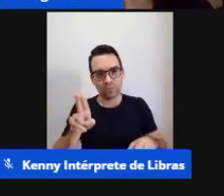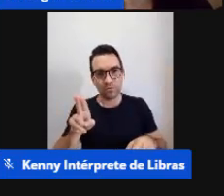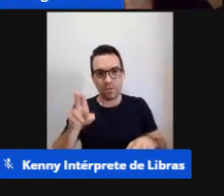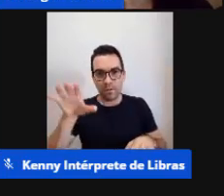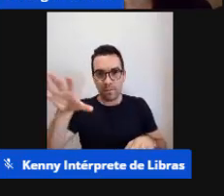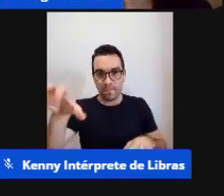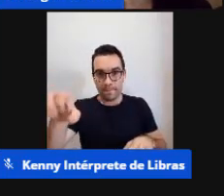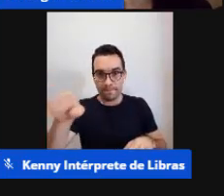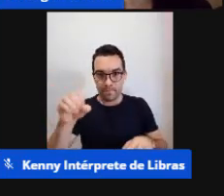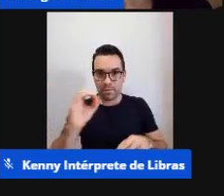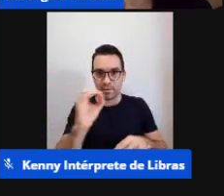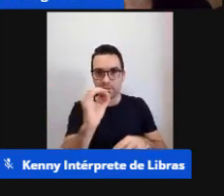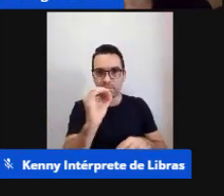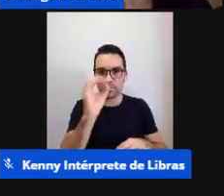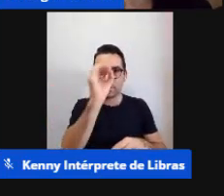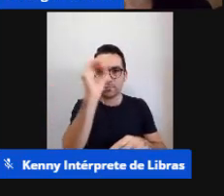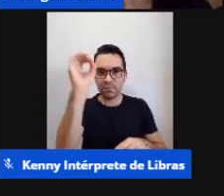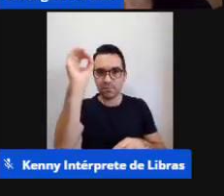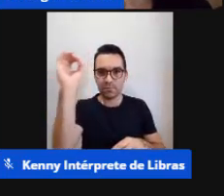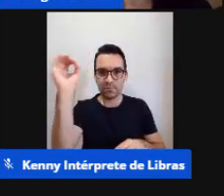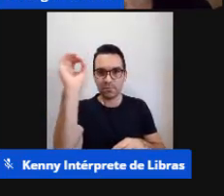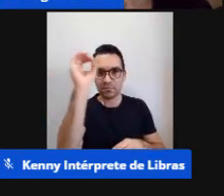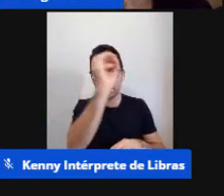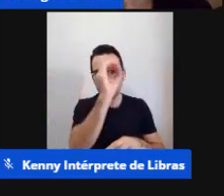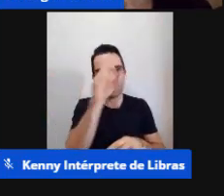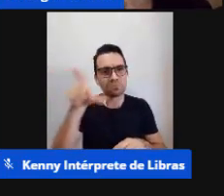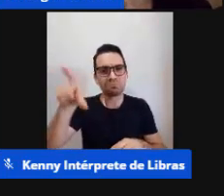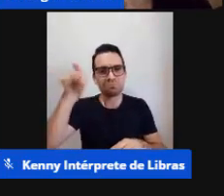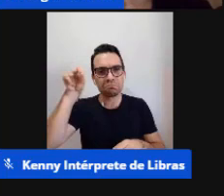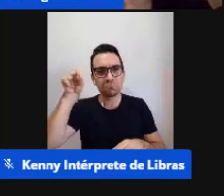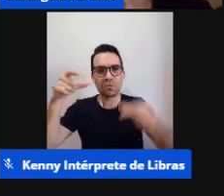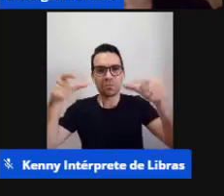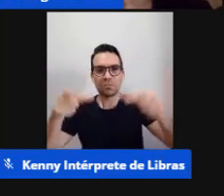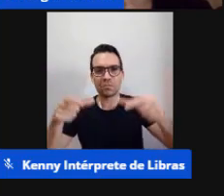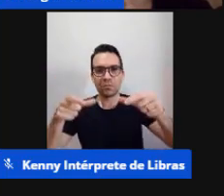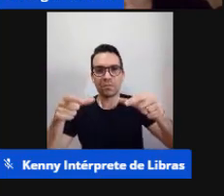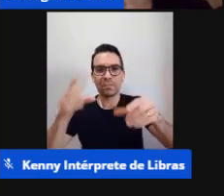colocar aleatoriamente onde ela quiser. Aqui não cabe.